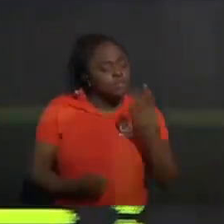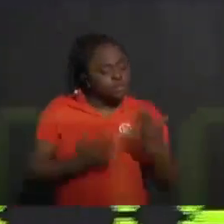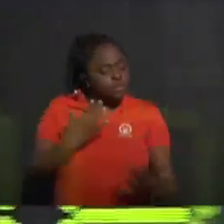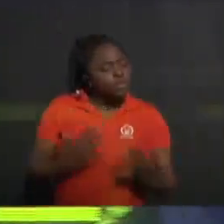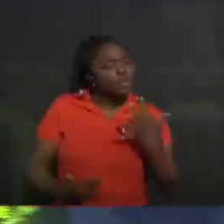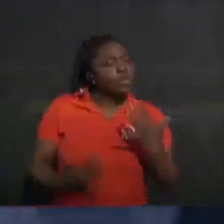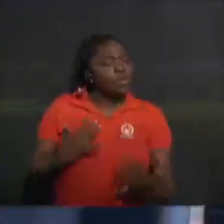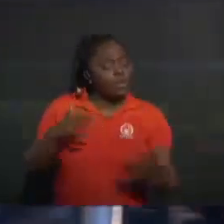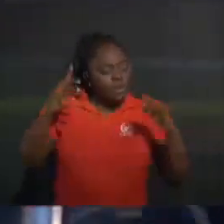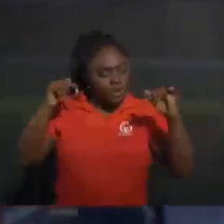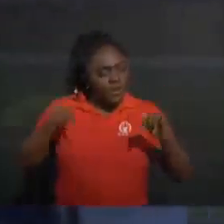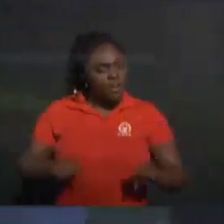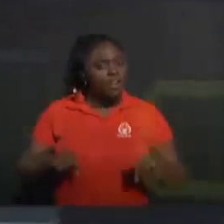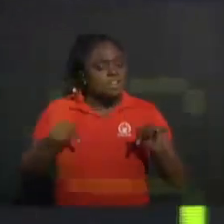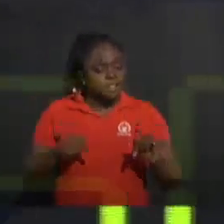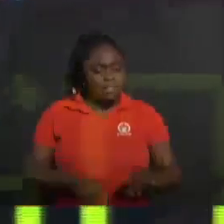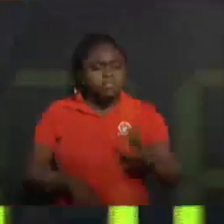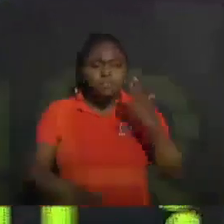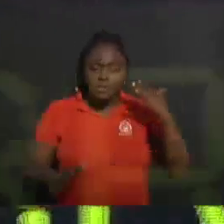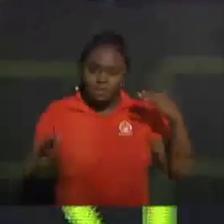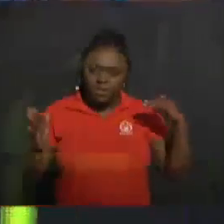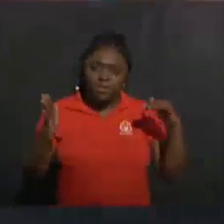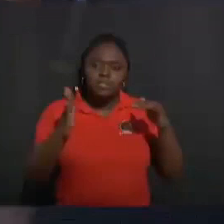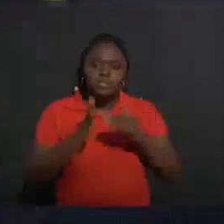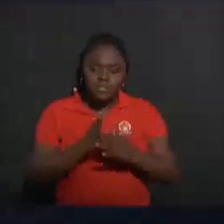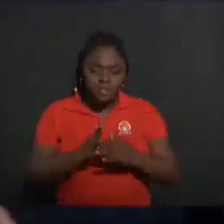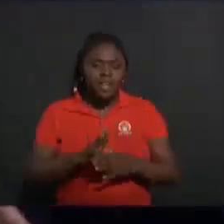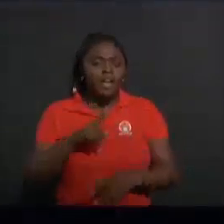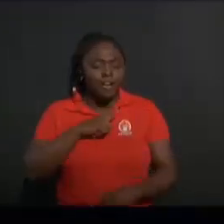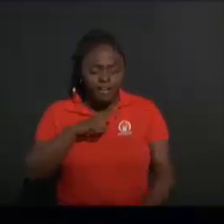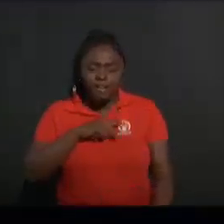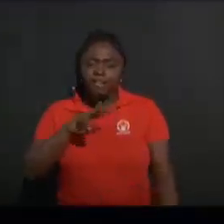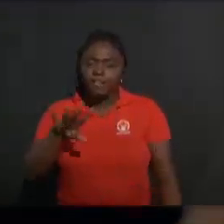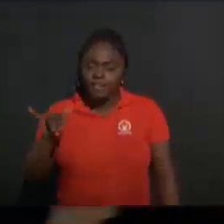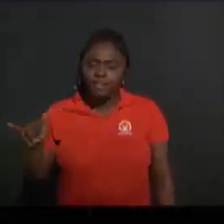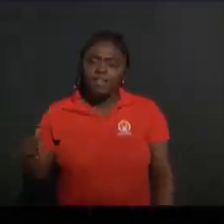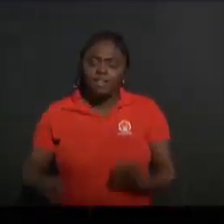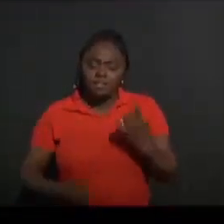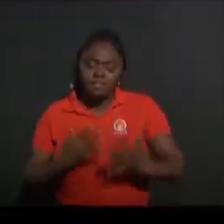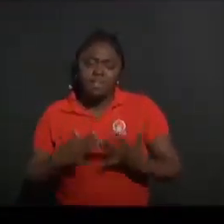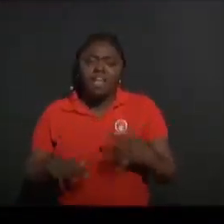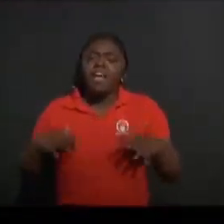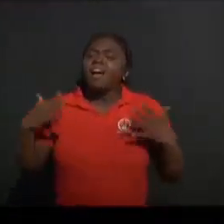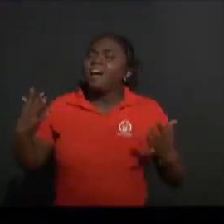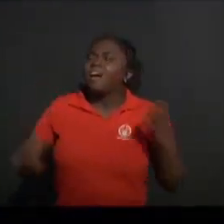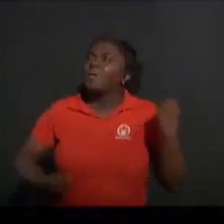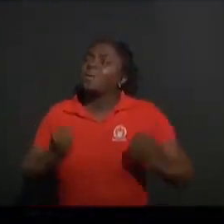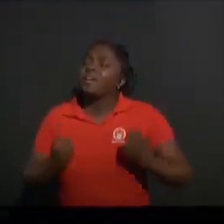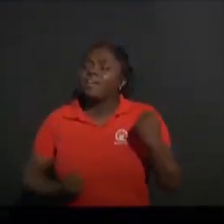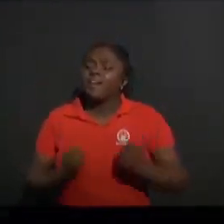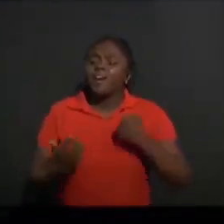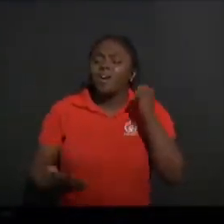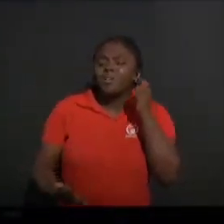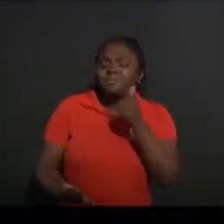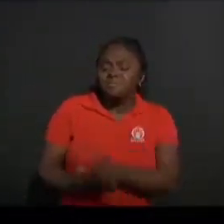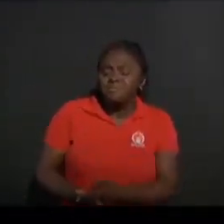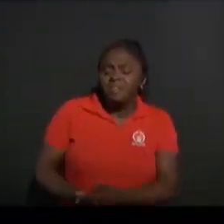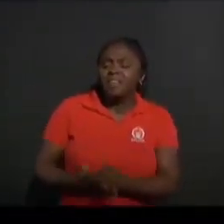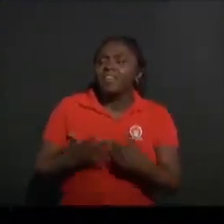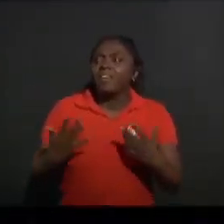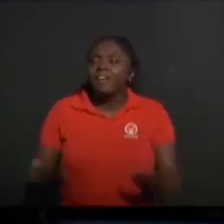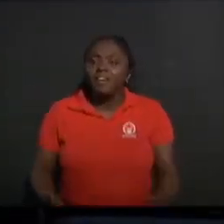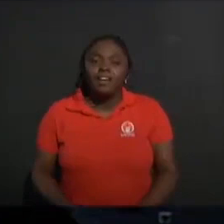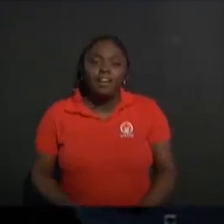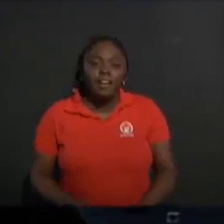ter fogo aqui e tudo. Vai ter fogo. Ai, mas e o carro que eu comprei, que eu rebaixei? Vai